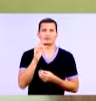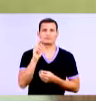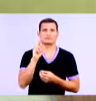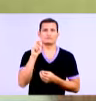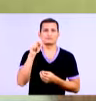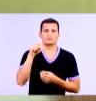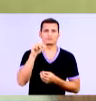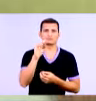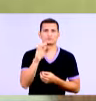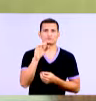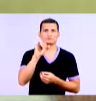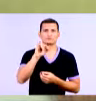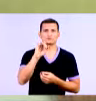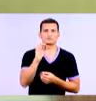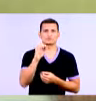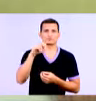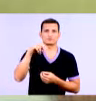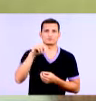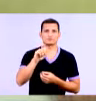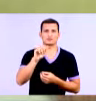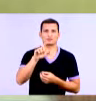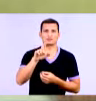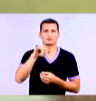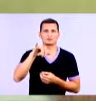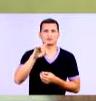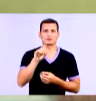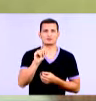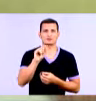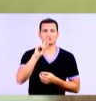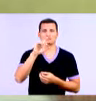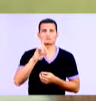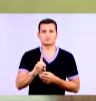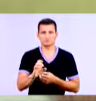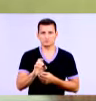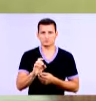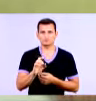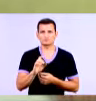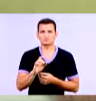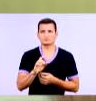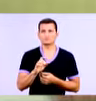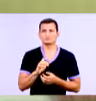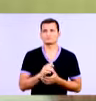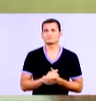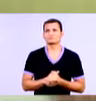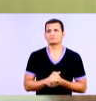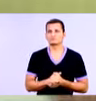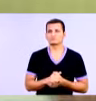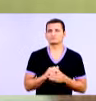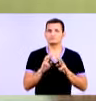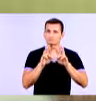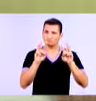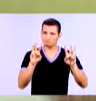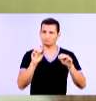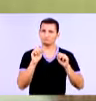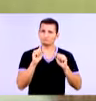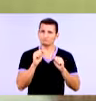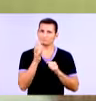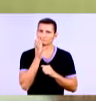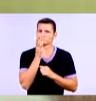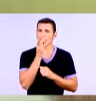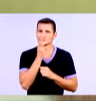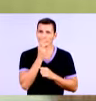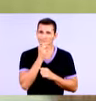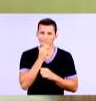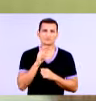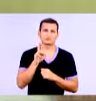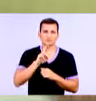Vamos imaginar que você quer uma qualidade de imagem muito alta para imagens que vão repetir constantemente. Então, o site pode ficar lento, pode atrapalhar a usabilidade